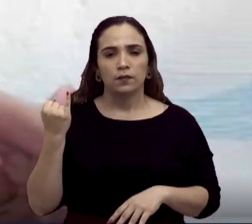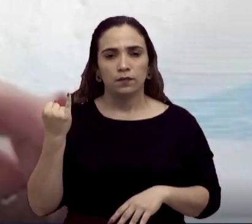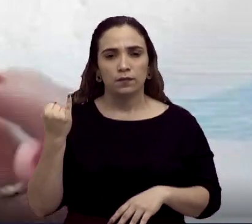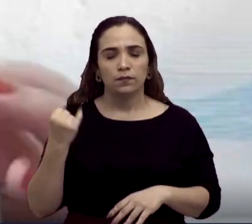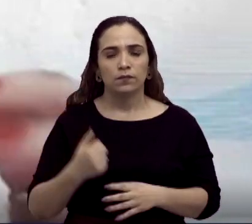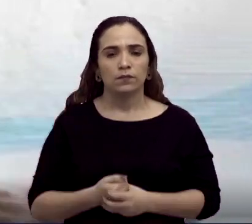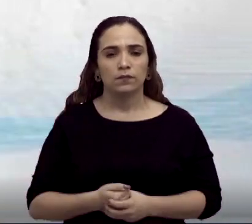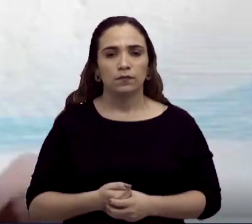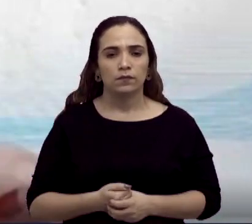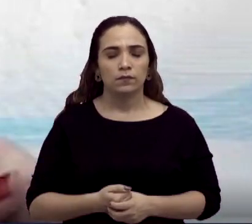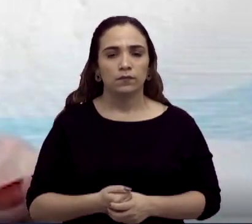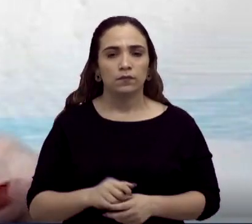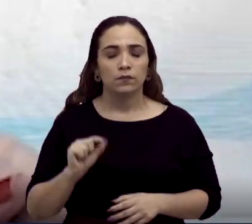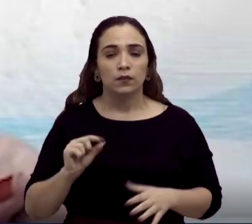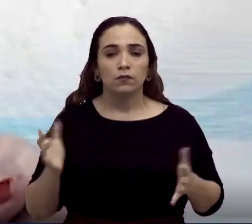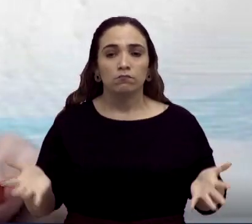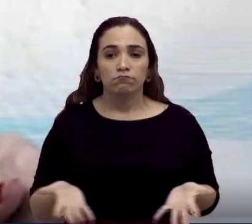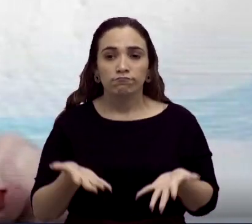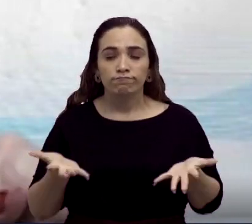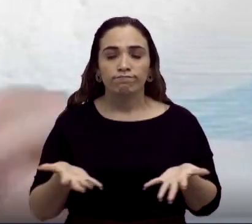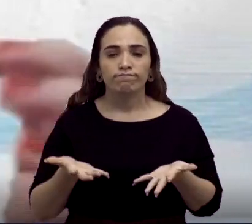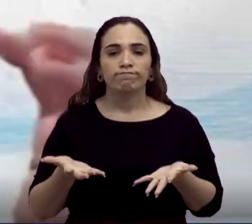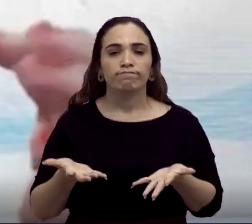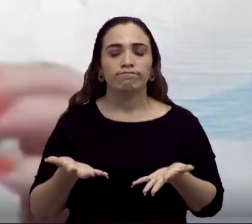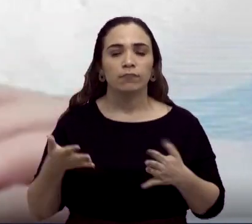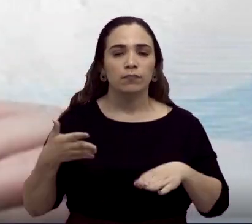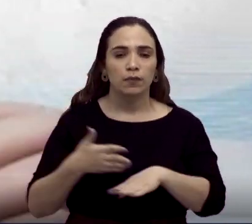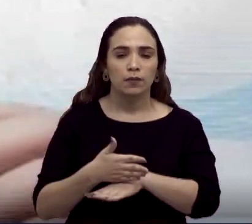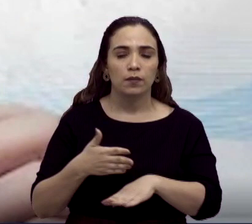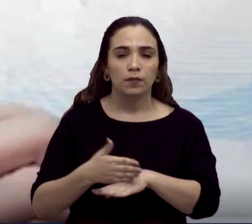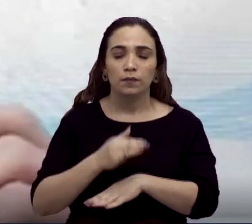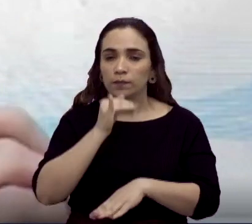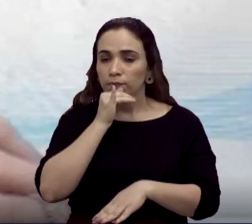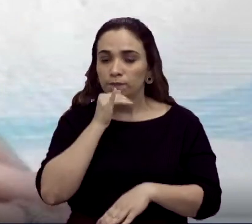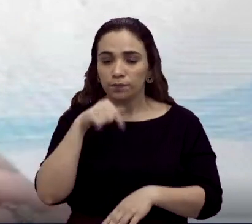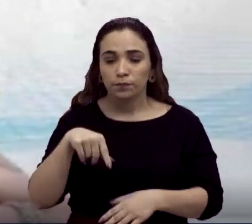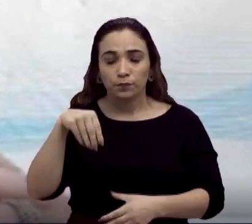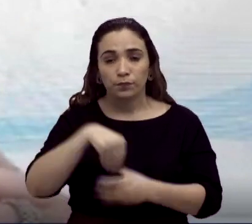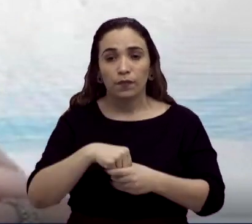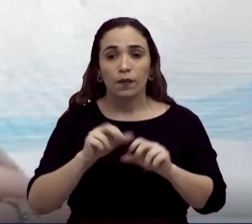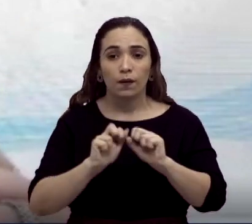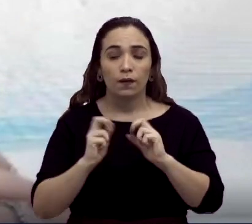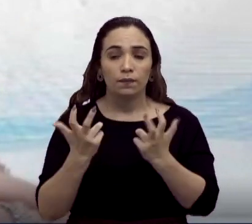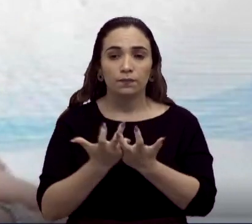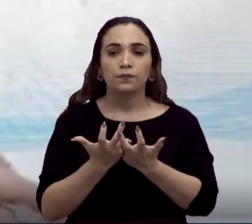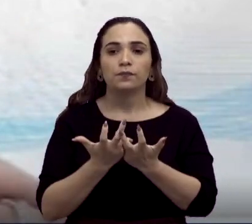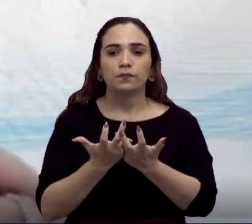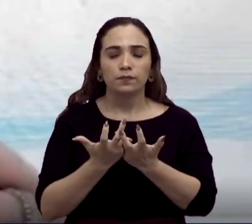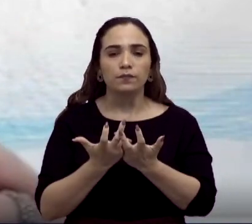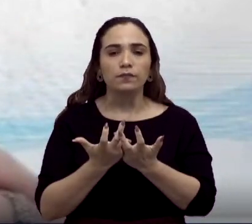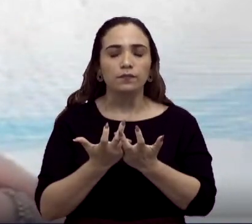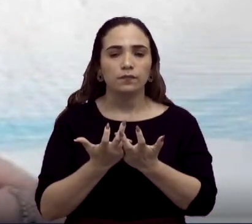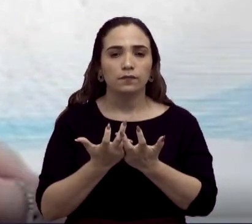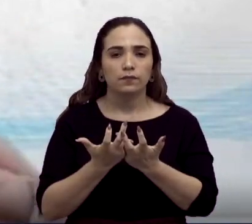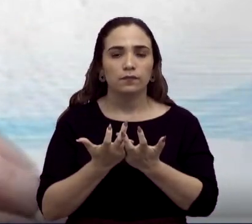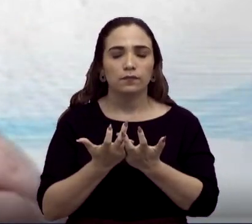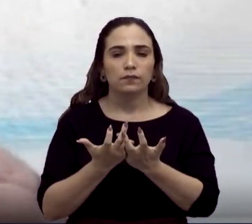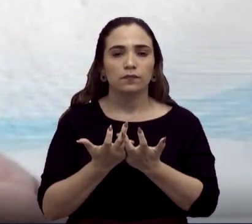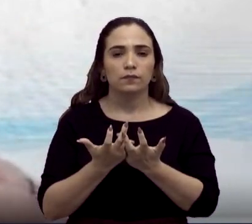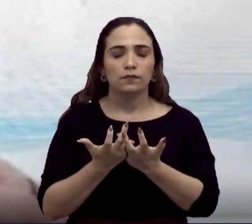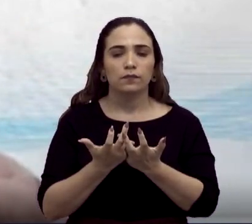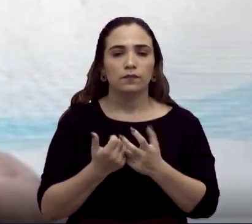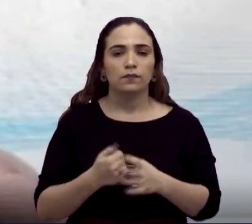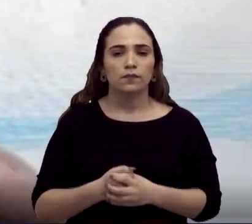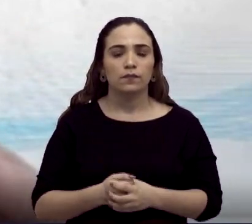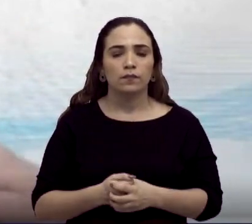sabe? Para trazer para perto do parlamento, por exemplo, essa população.